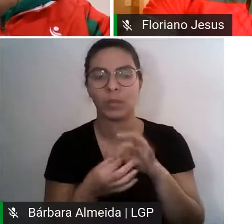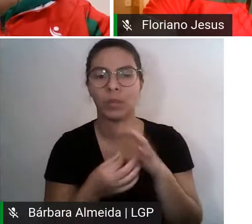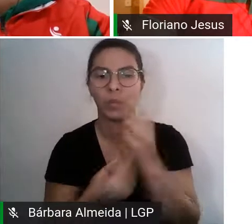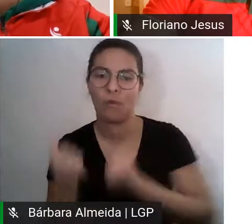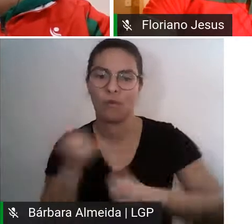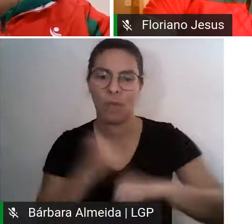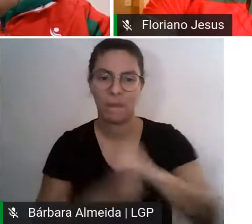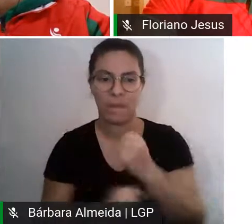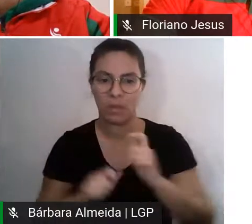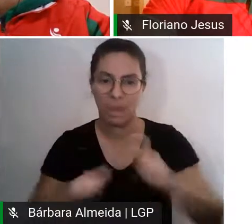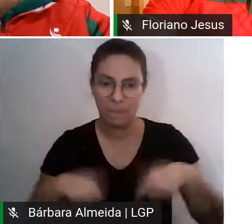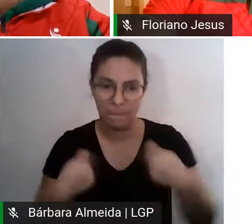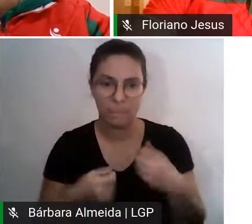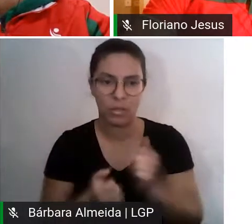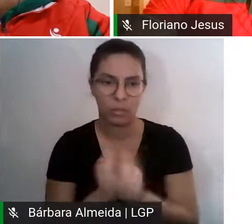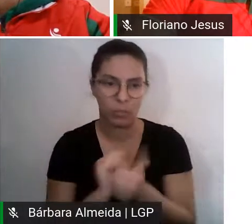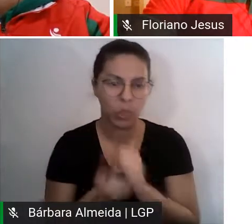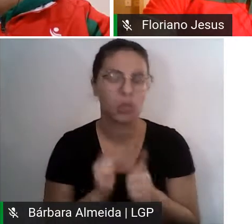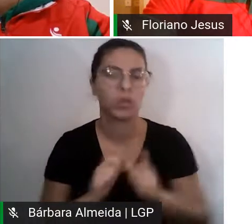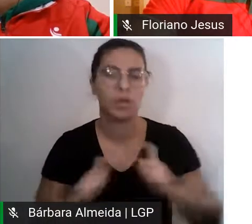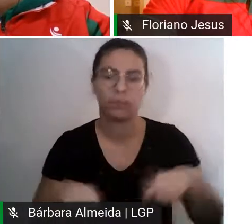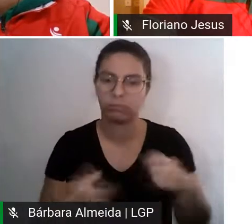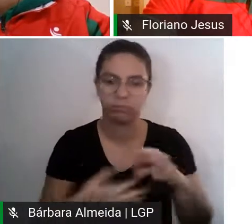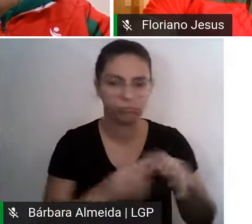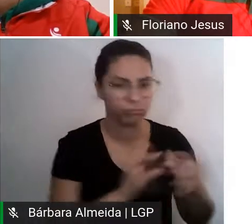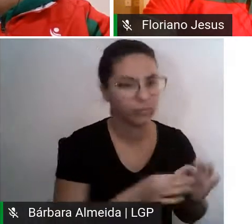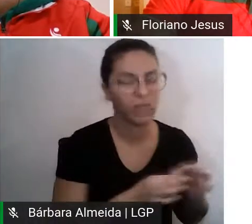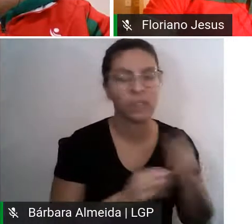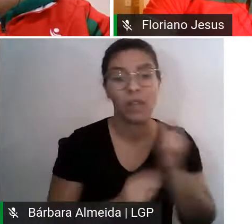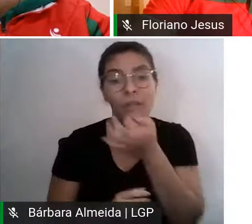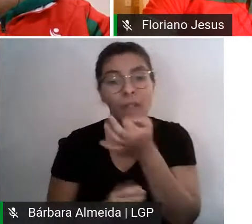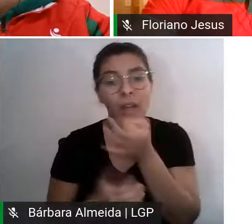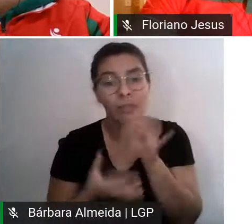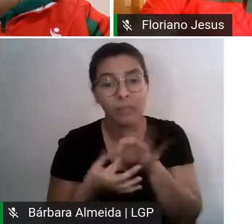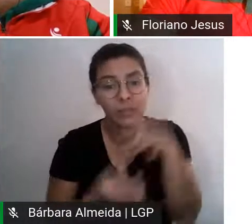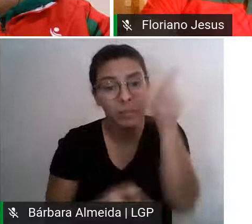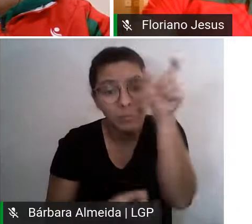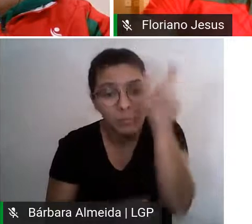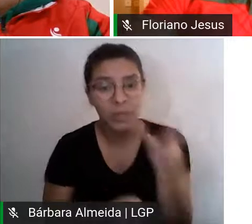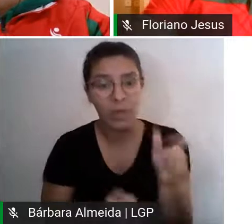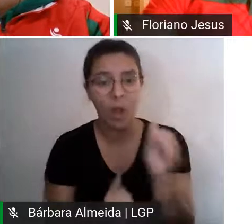e do para desporto e é isso tudo, é assim, estamos a falar de atletas, ponto.